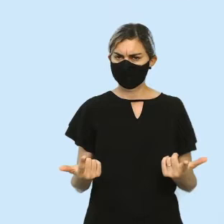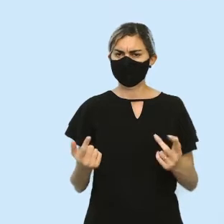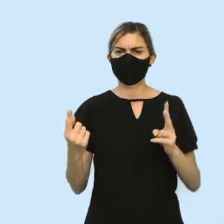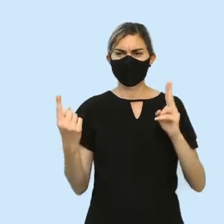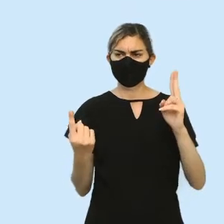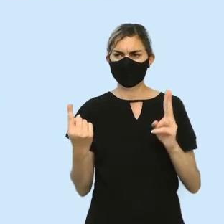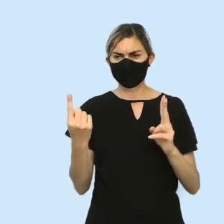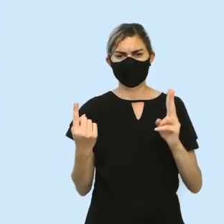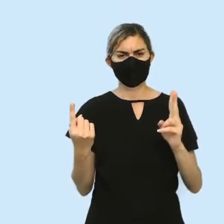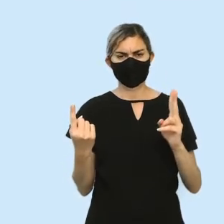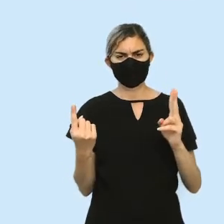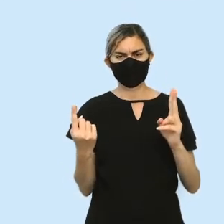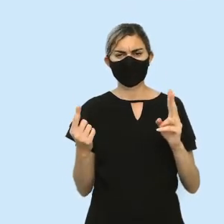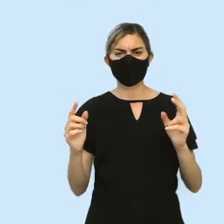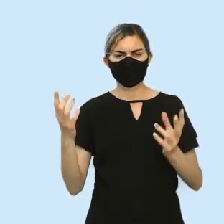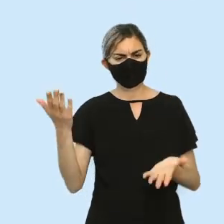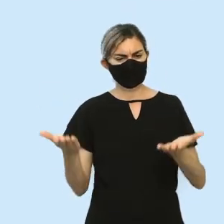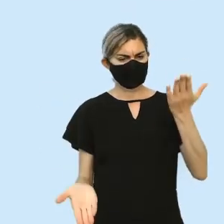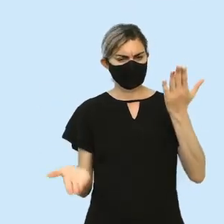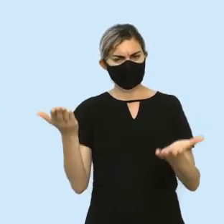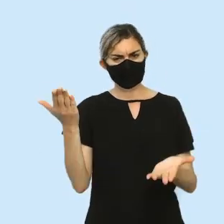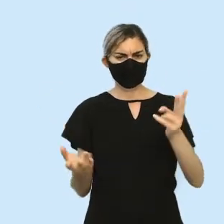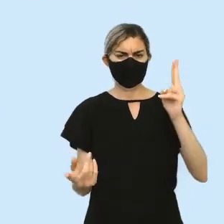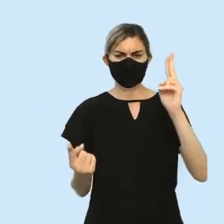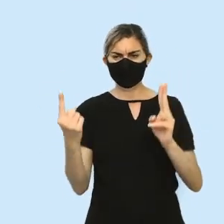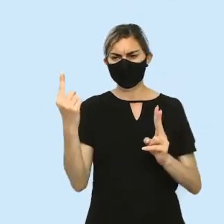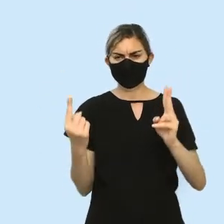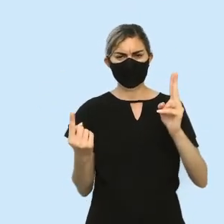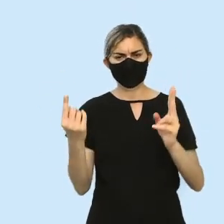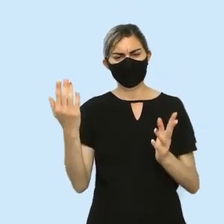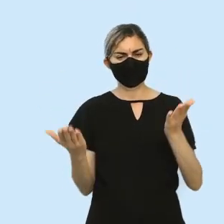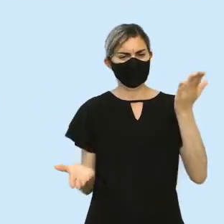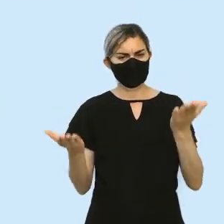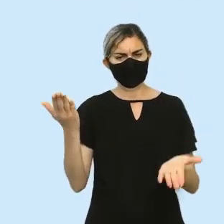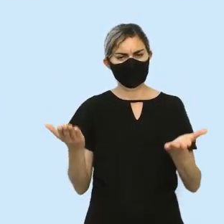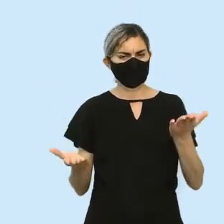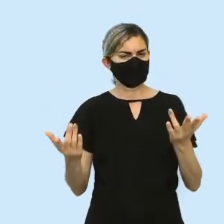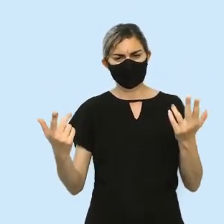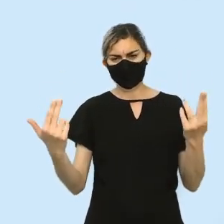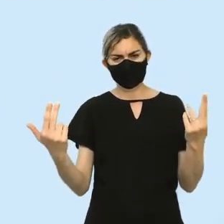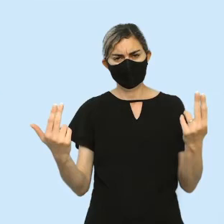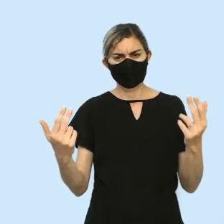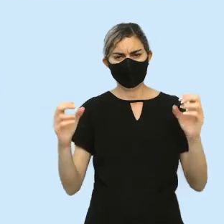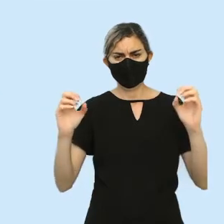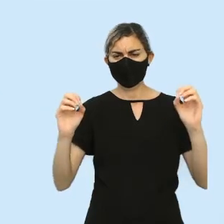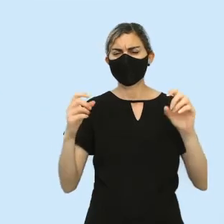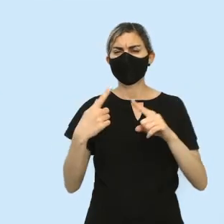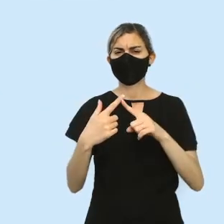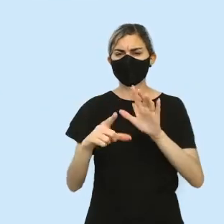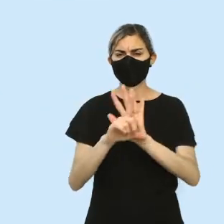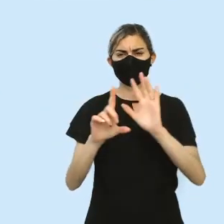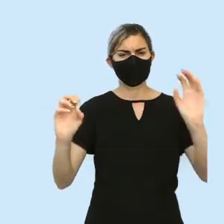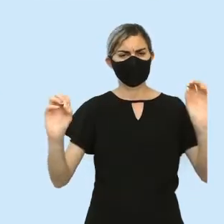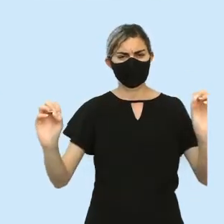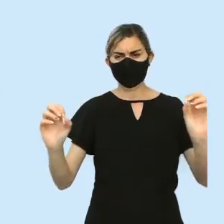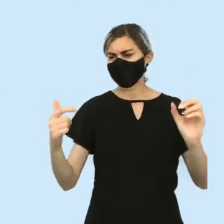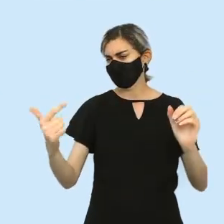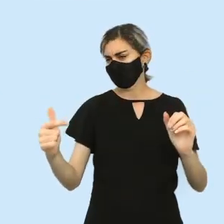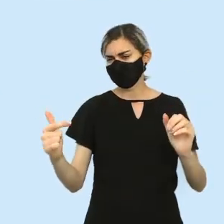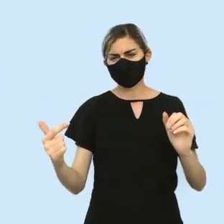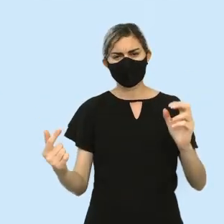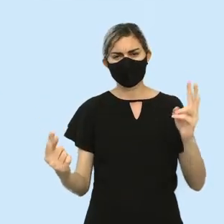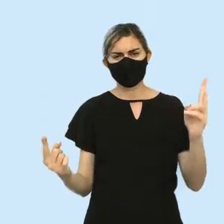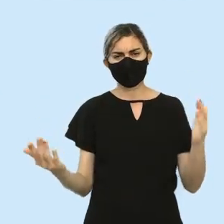eles estarão em equilíbrio térmico entre si. Por que lei zero, Nogueira? Porque não